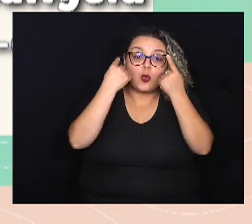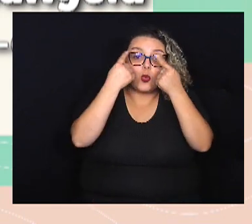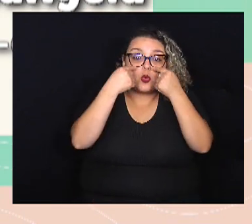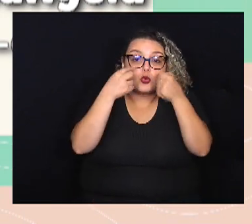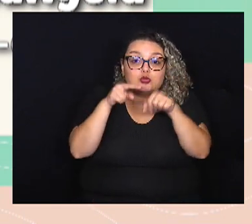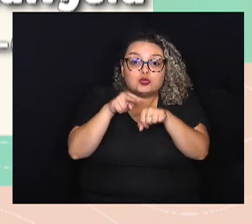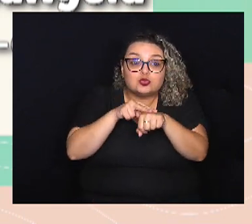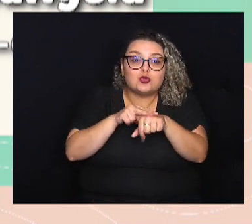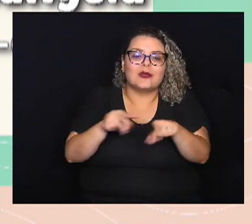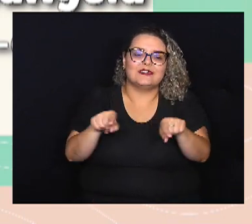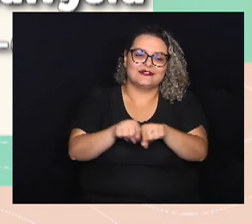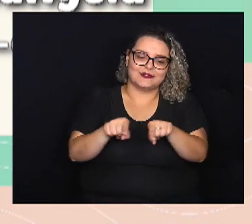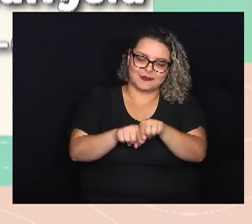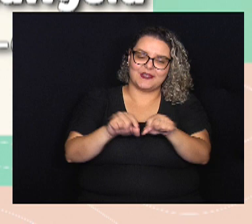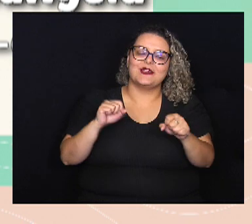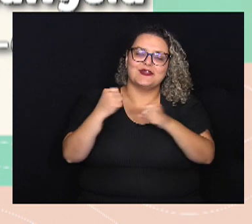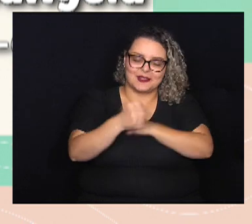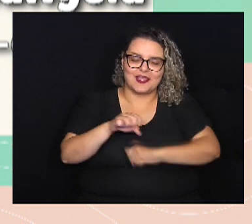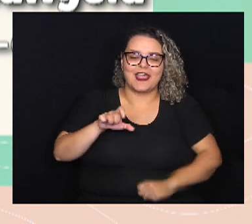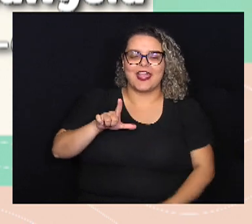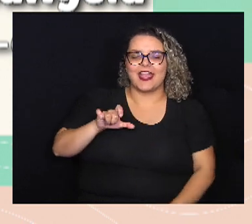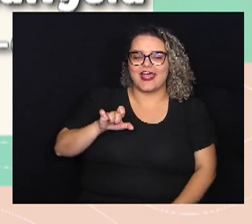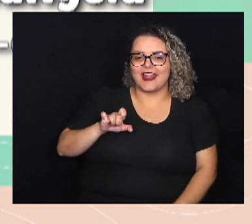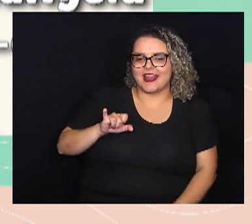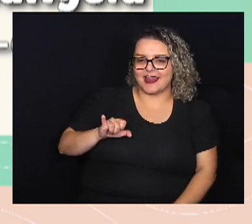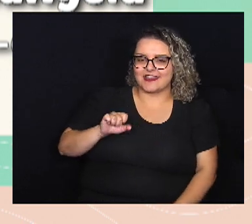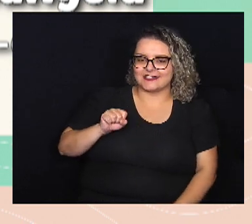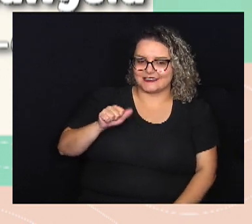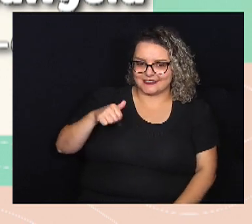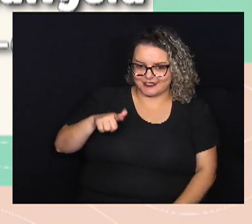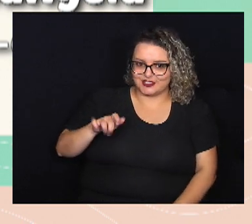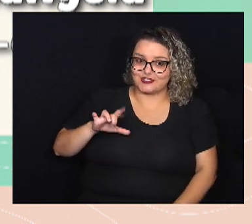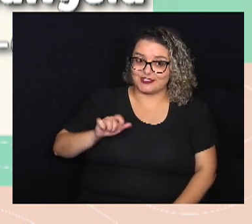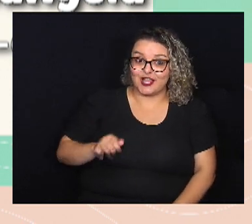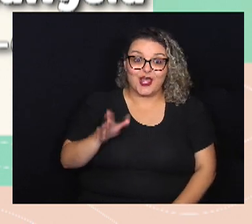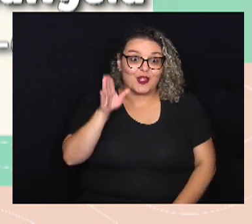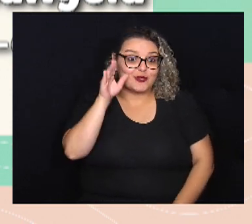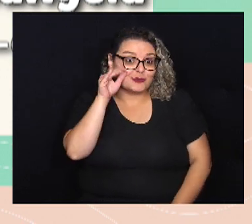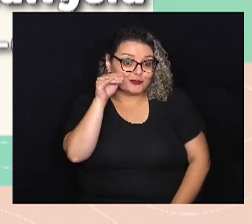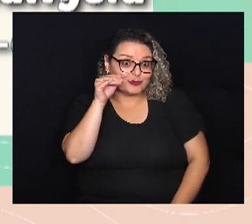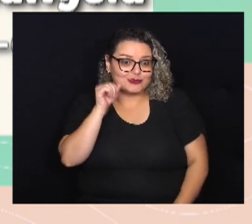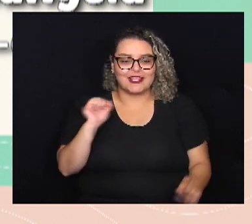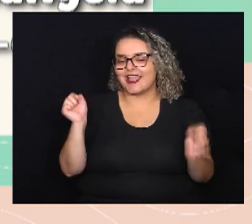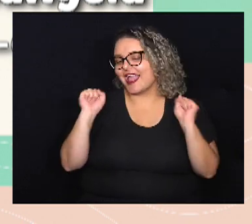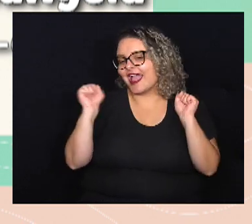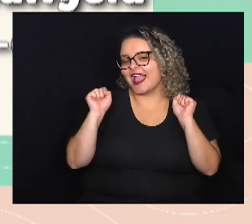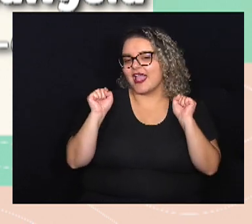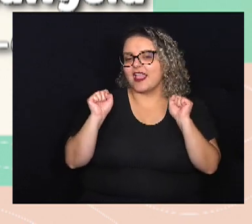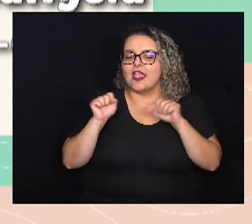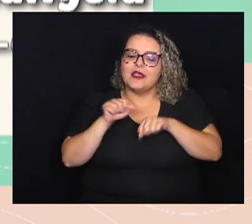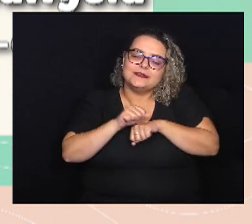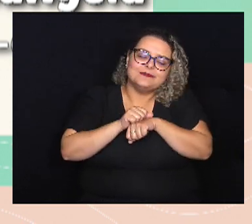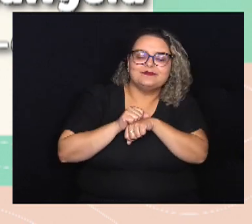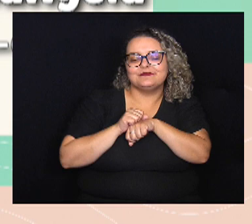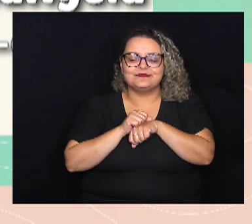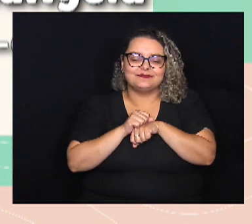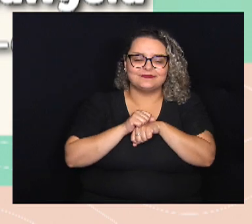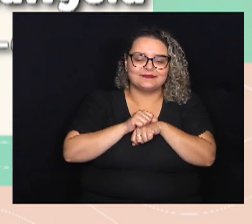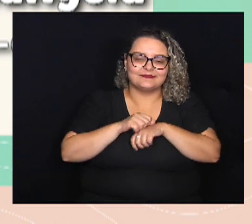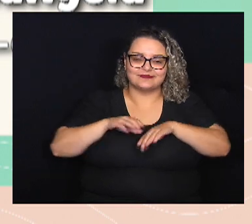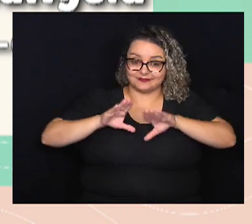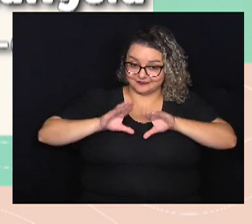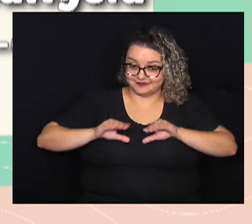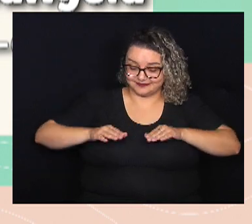também é da protetora Elisângela Essa gatinha é curiosa e ama ficar deitada em um colo Ela tem